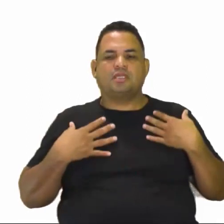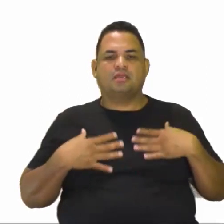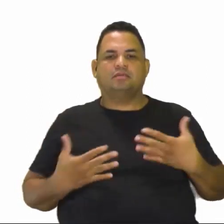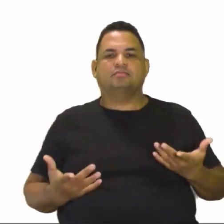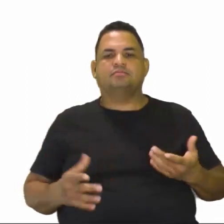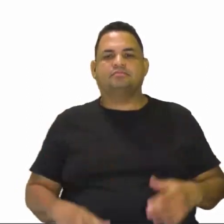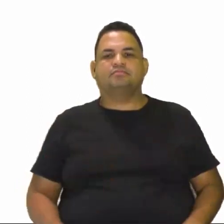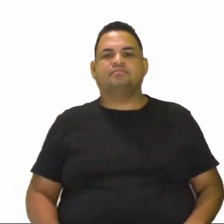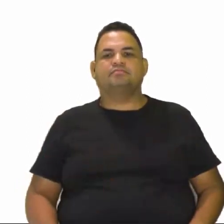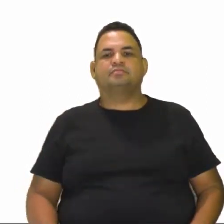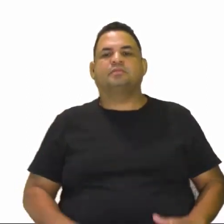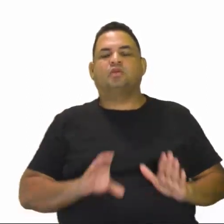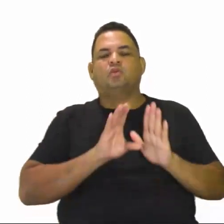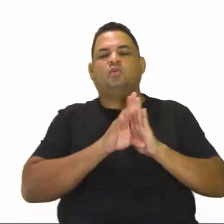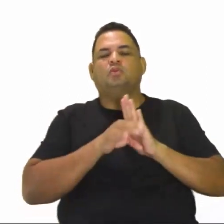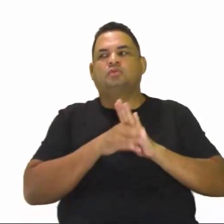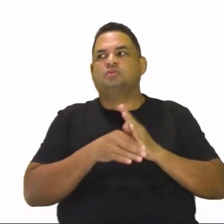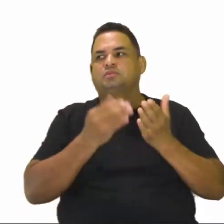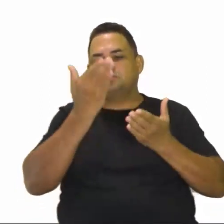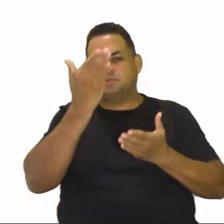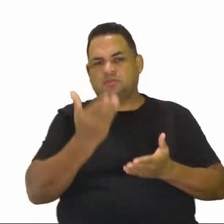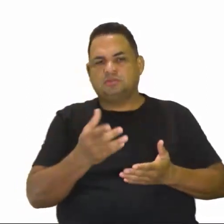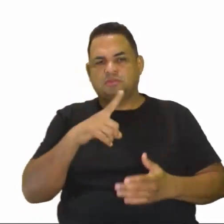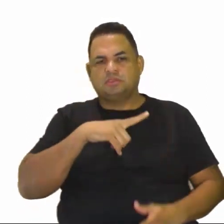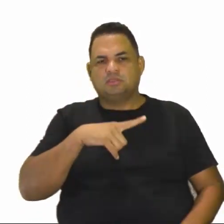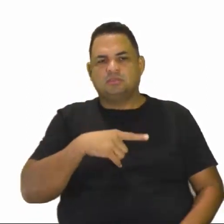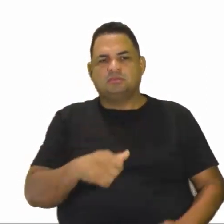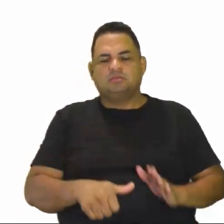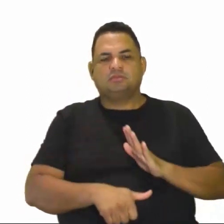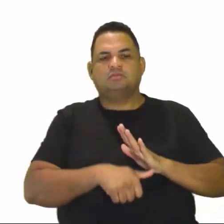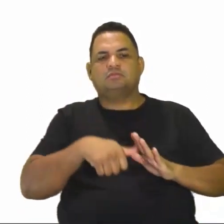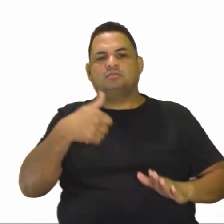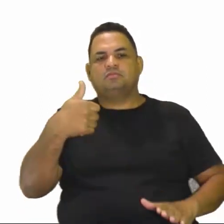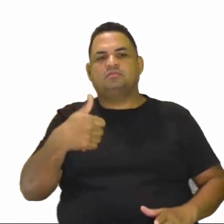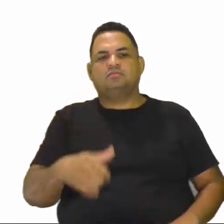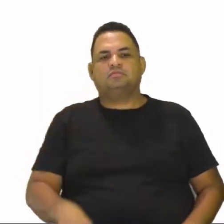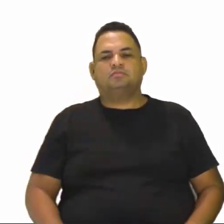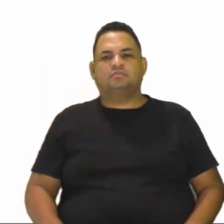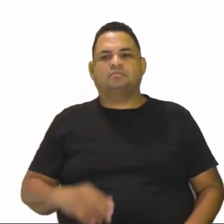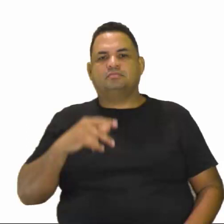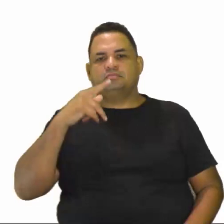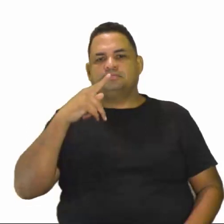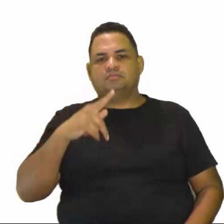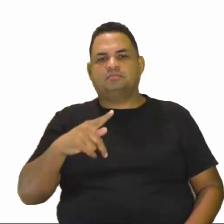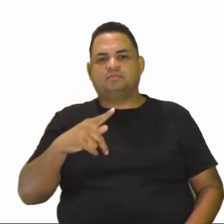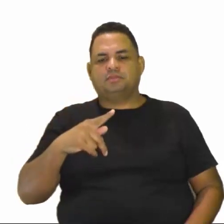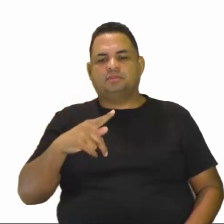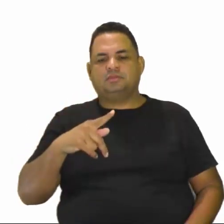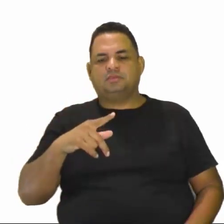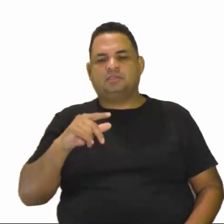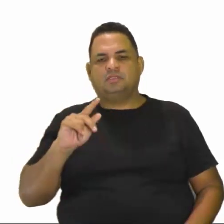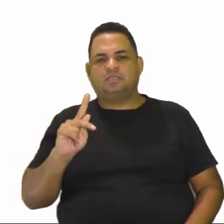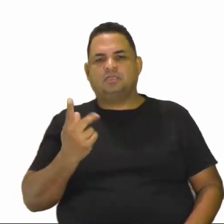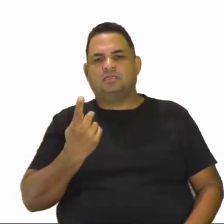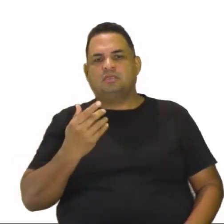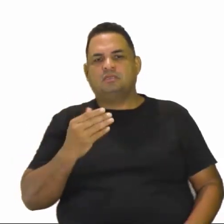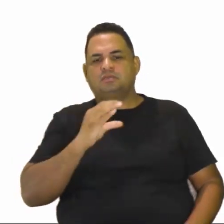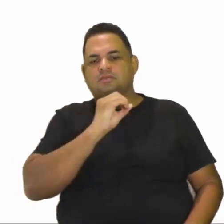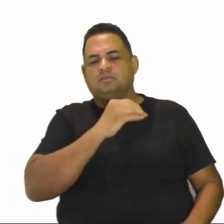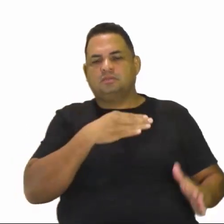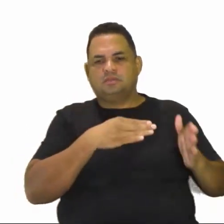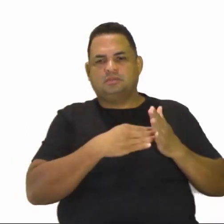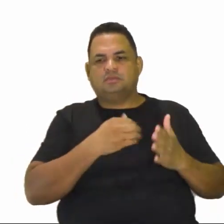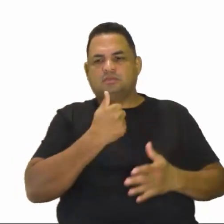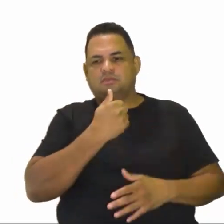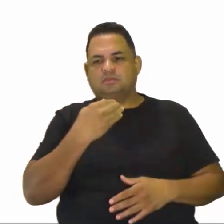relaxa e vamos aos conceitos que são abordados aqui. Primeiro ponto, o pH ele vai de 0 a